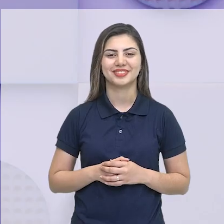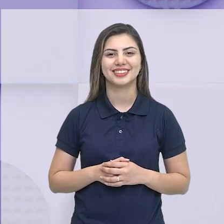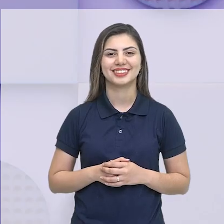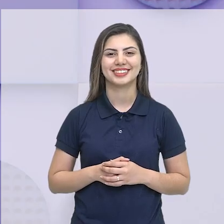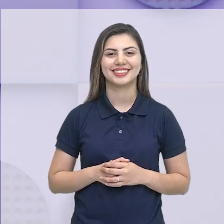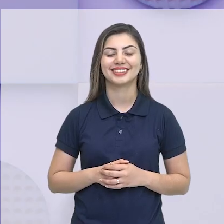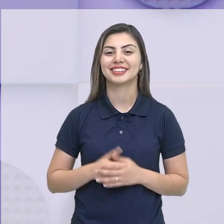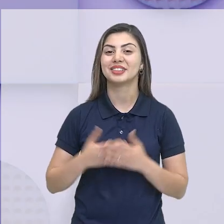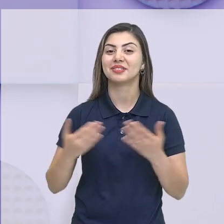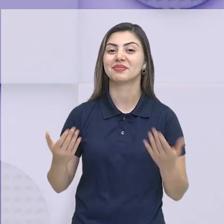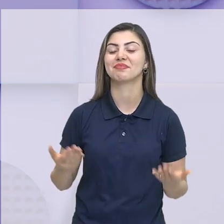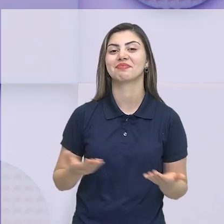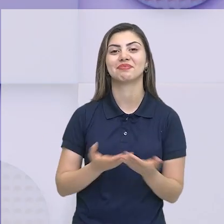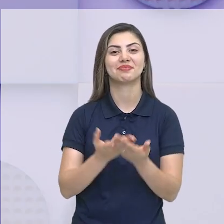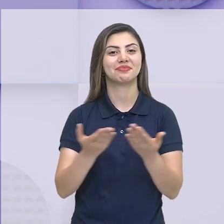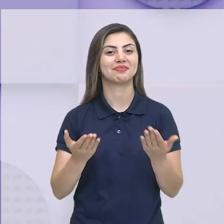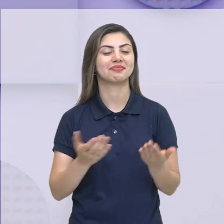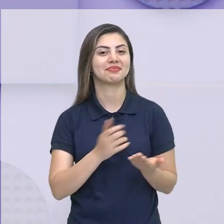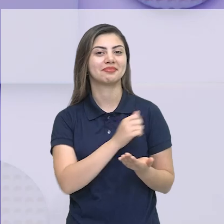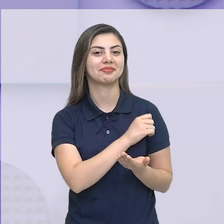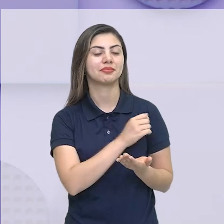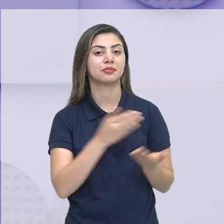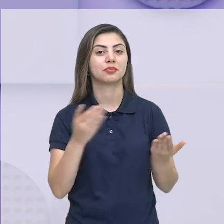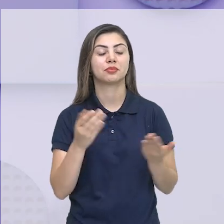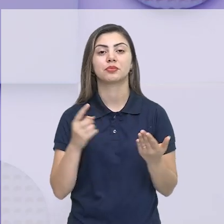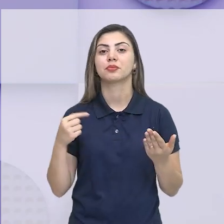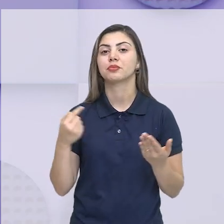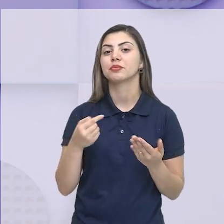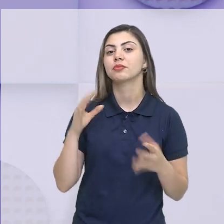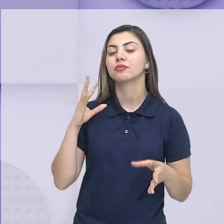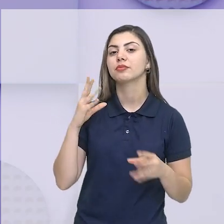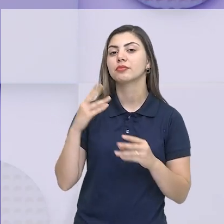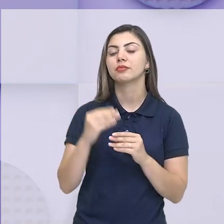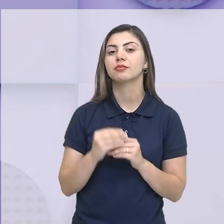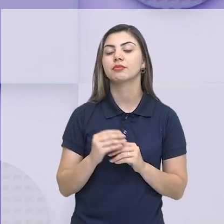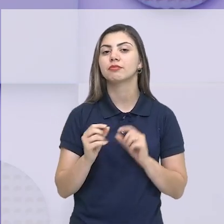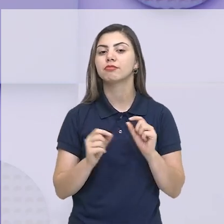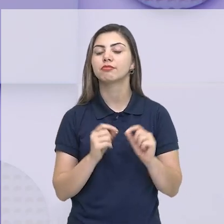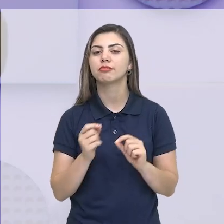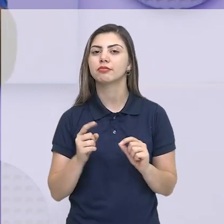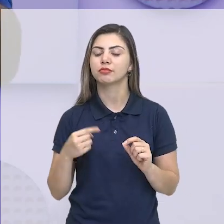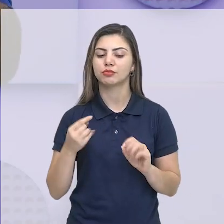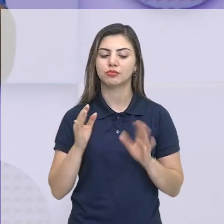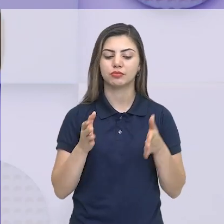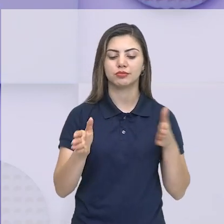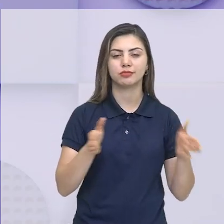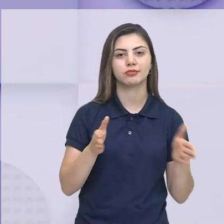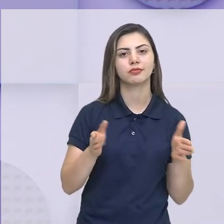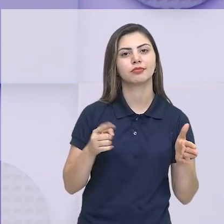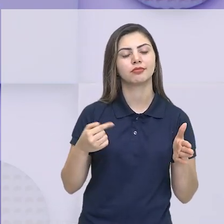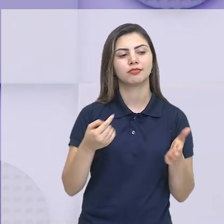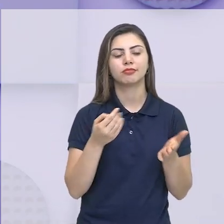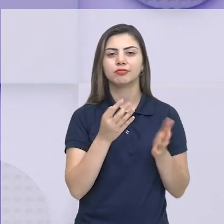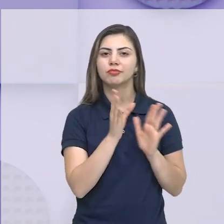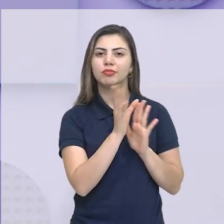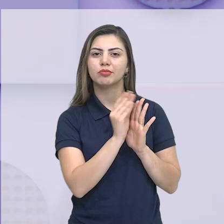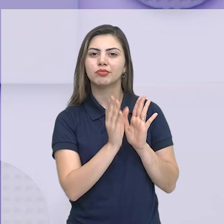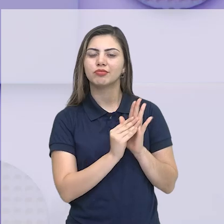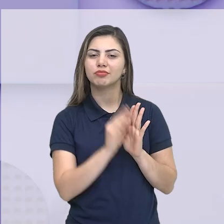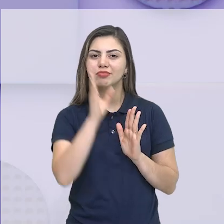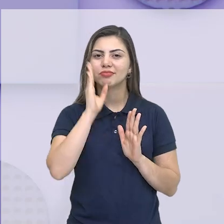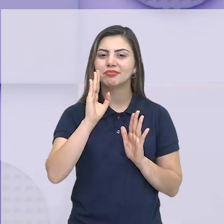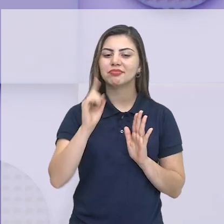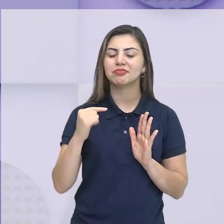Então, a você, meu caro aluno, minha cara aluna, na revisão de hoje vamos fazer uma panorâmica sobre os principais